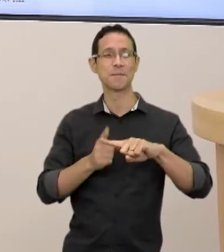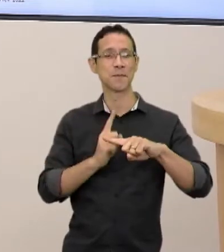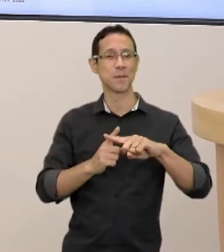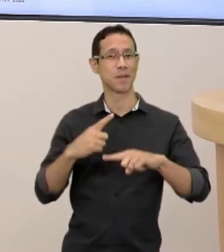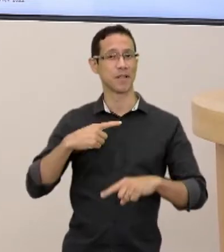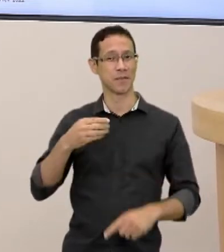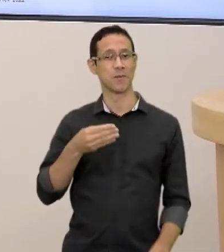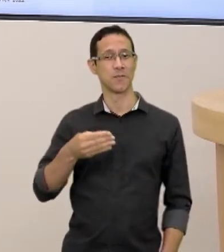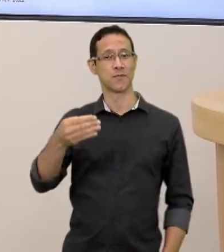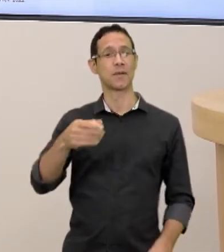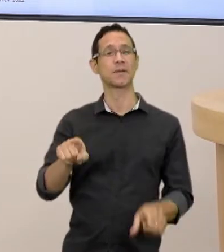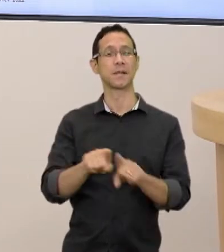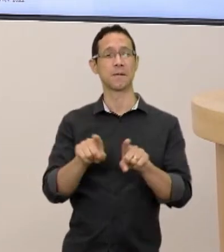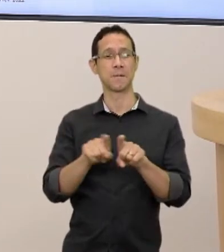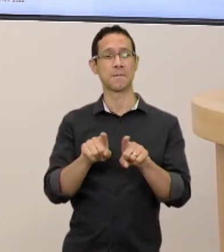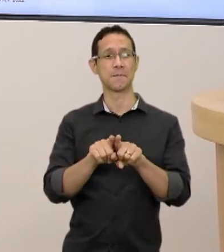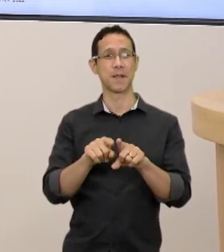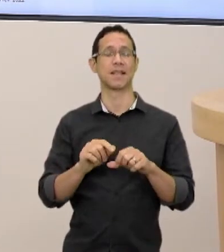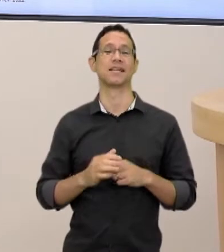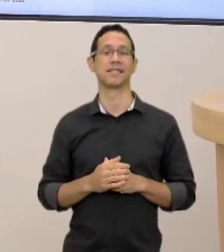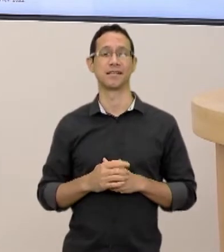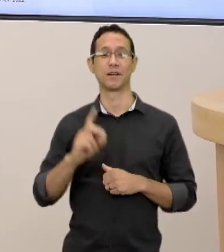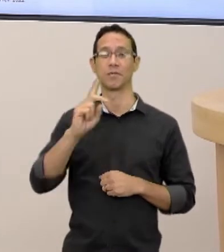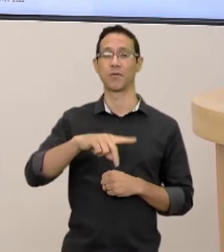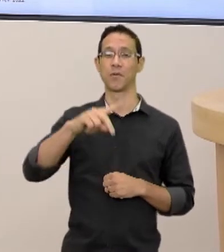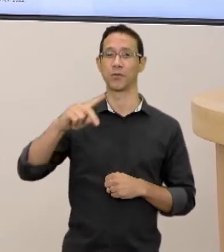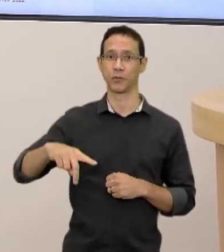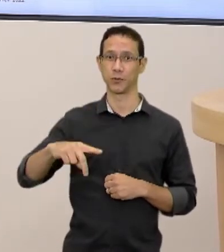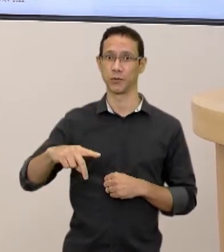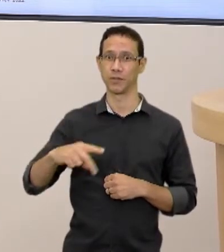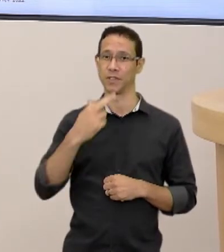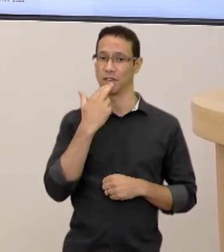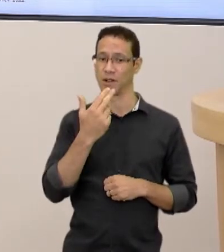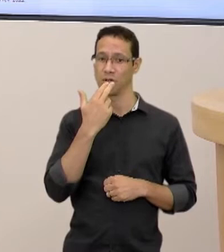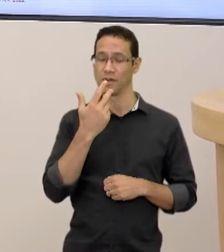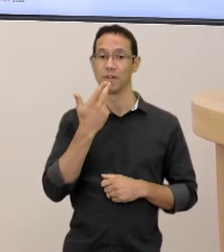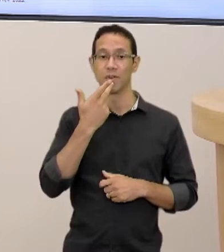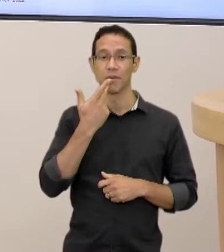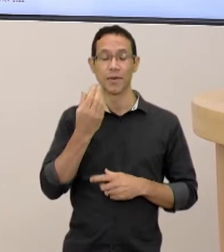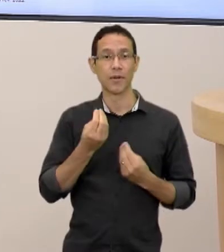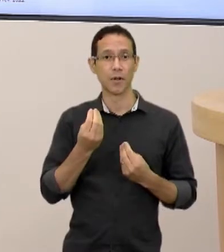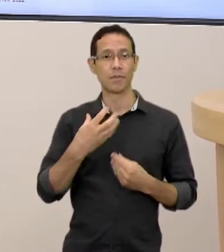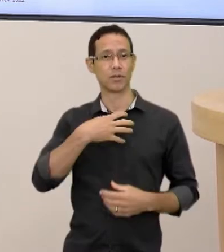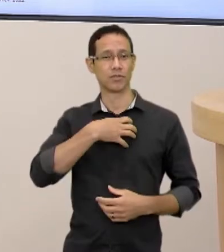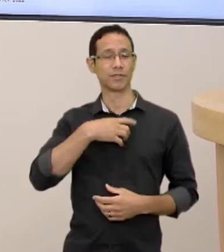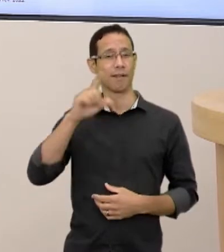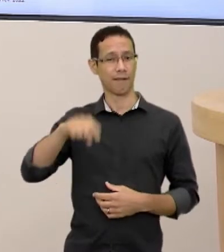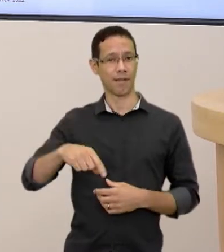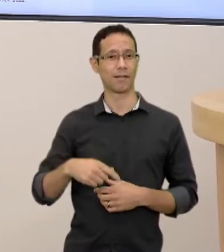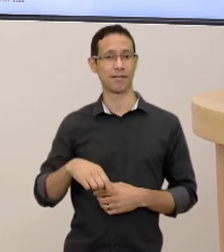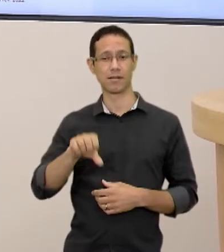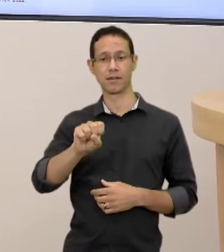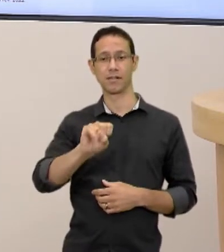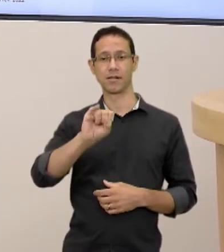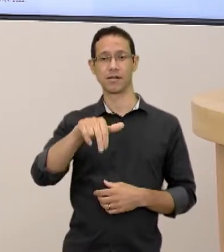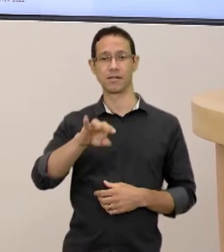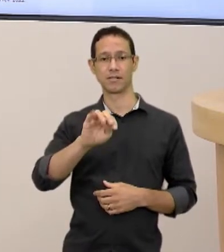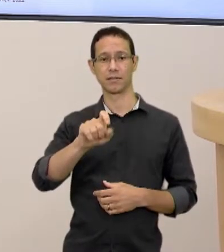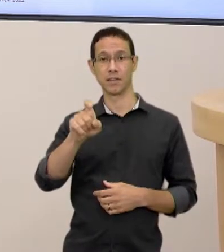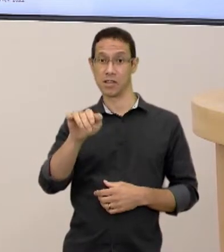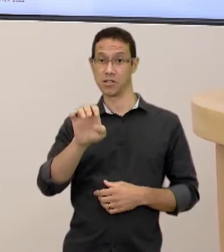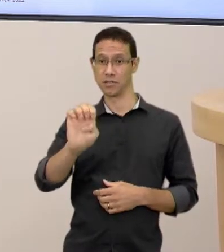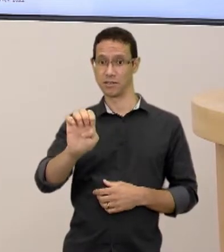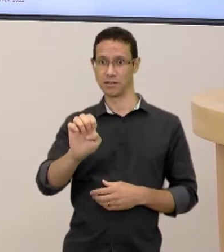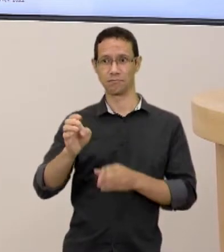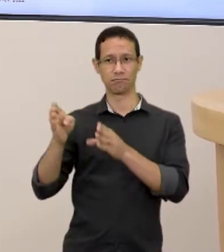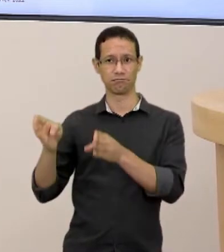para frente também um professor linguista falando exatamente dessa parte aí da sintaxe, né? Da